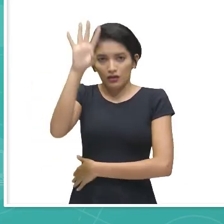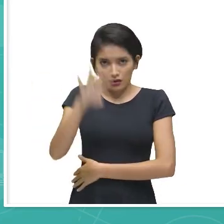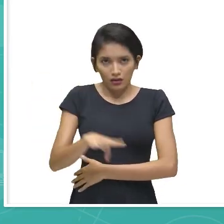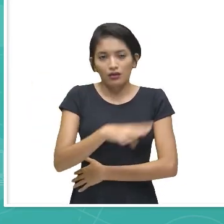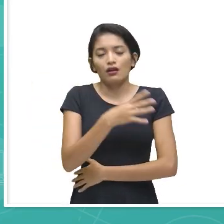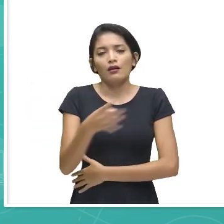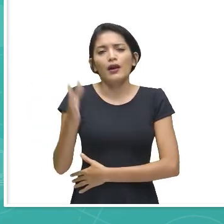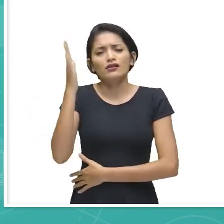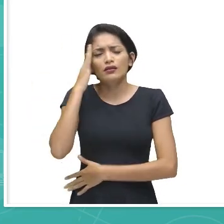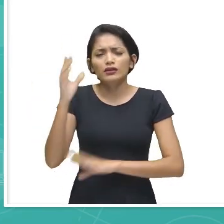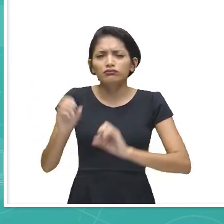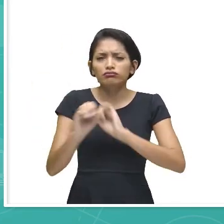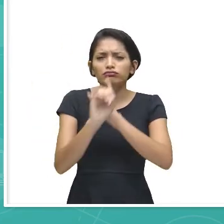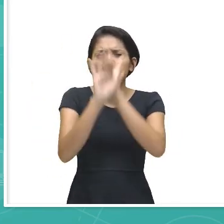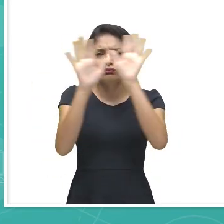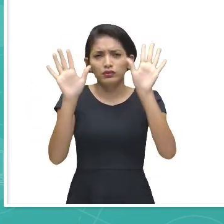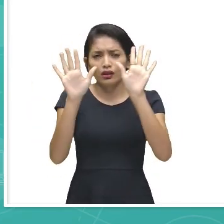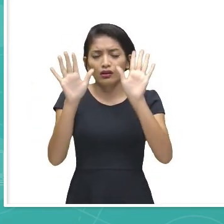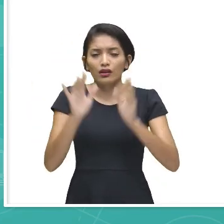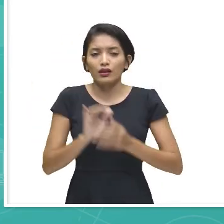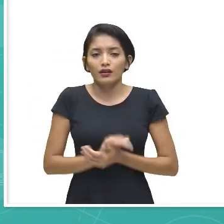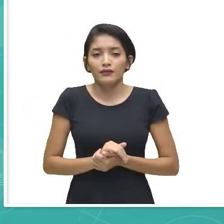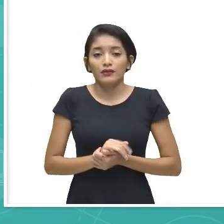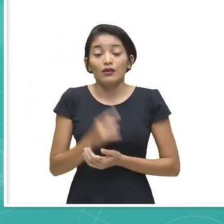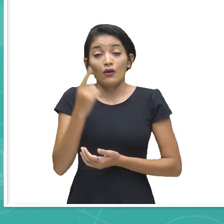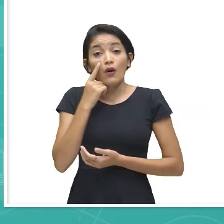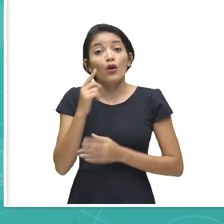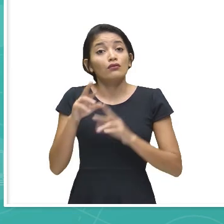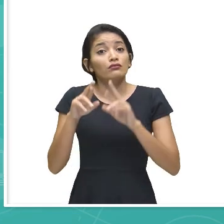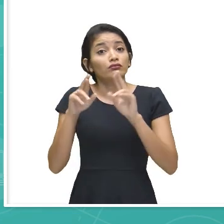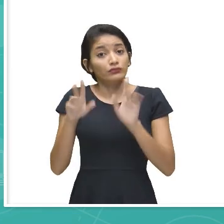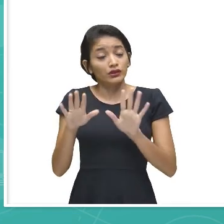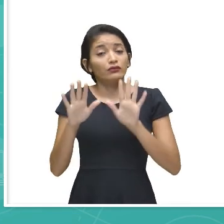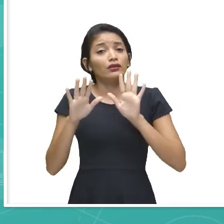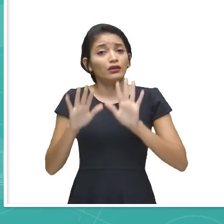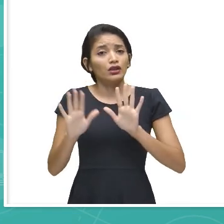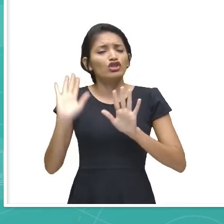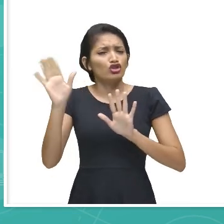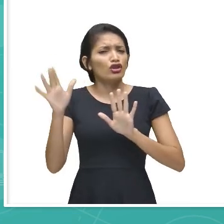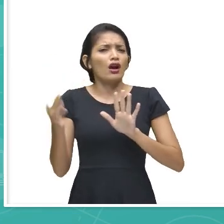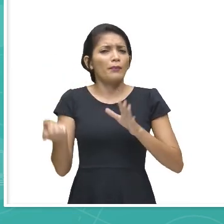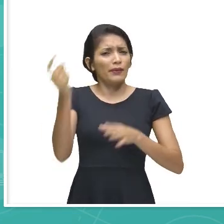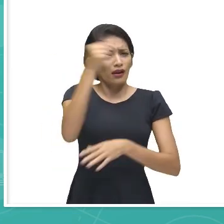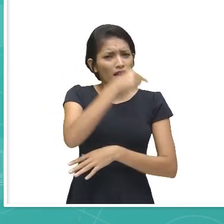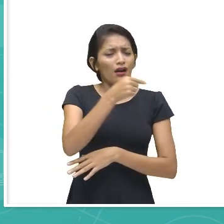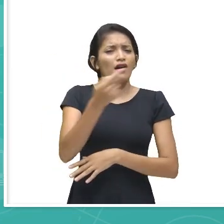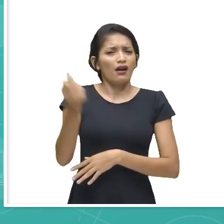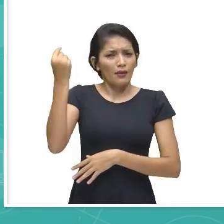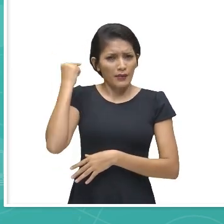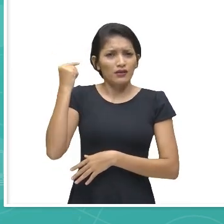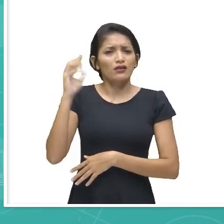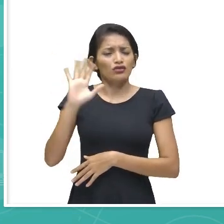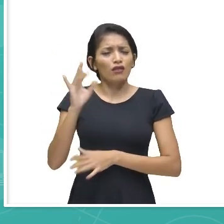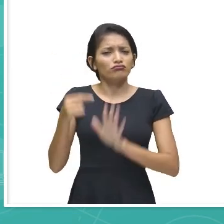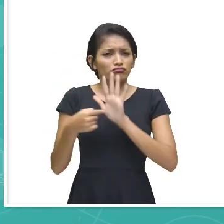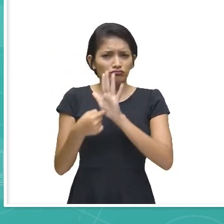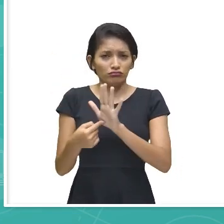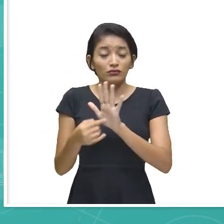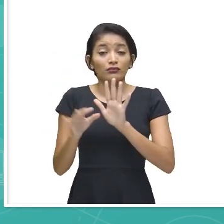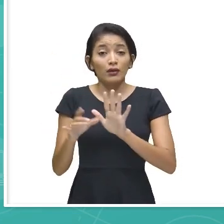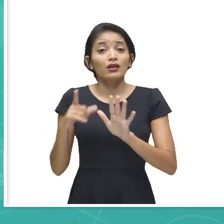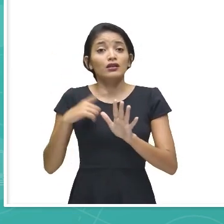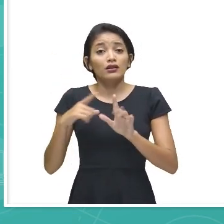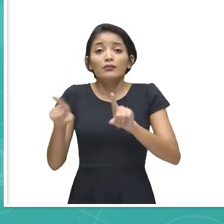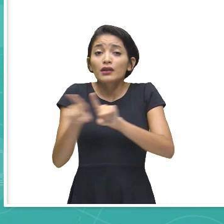aqui, tá? Aqui, ela veio diferente do que eu apresentei na aula para vocês, mas